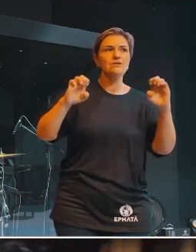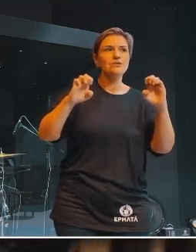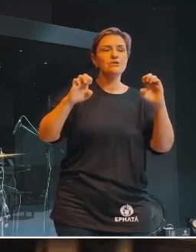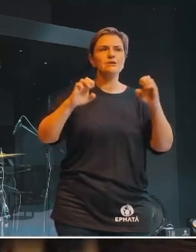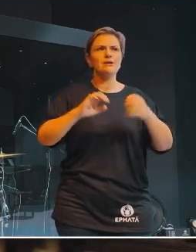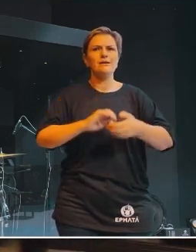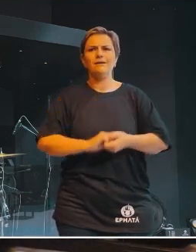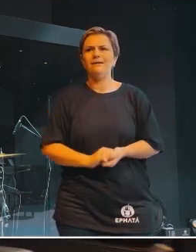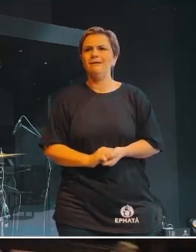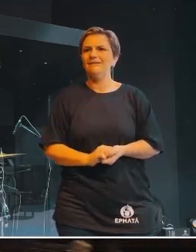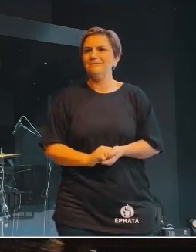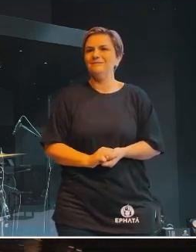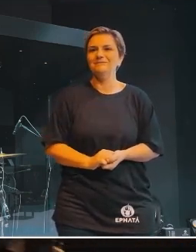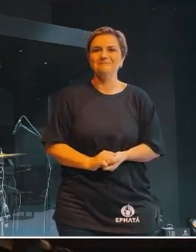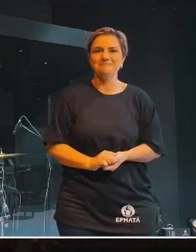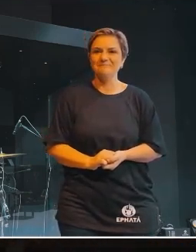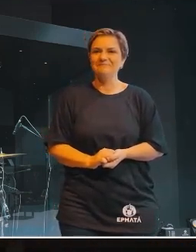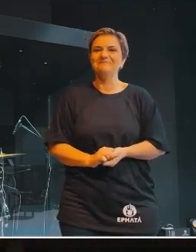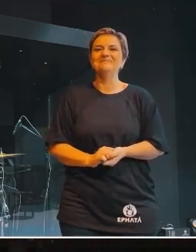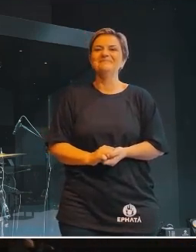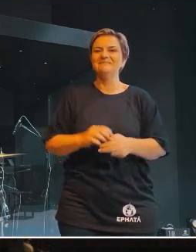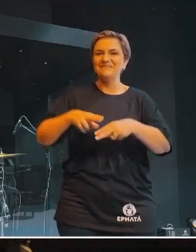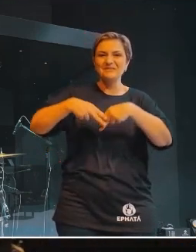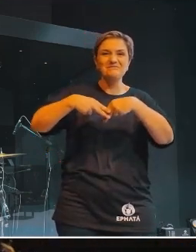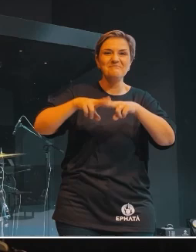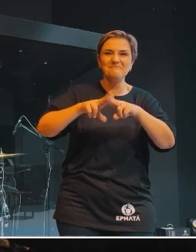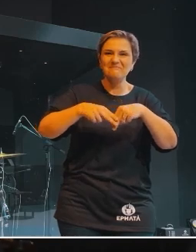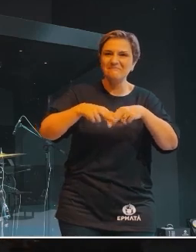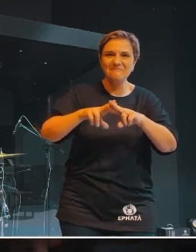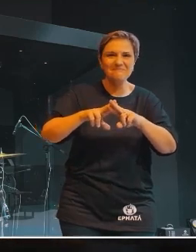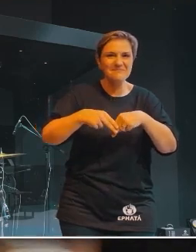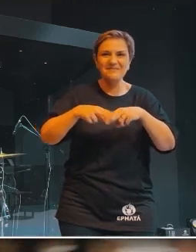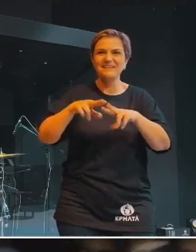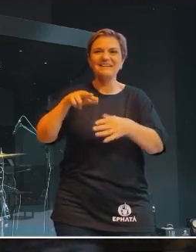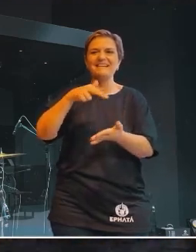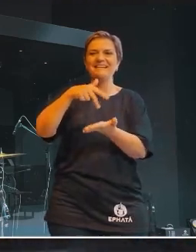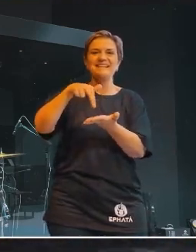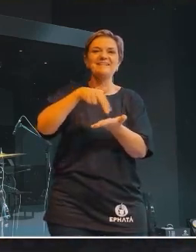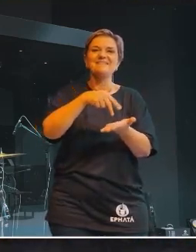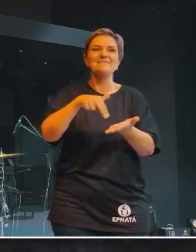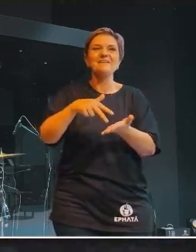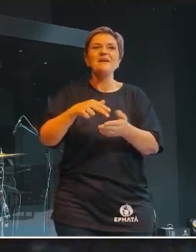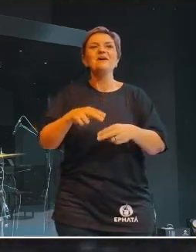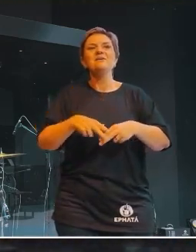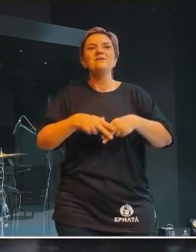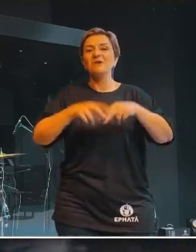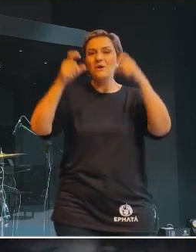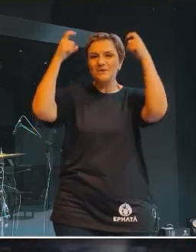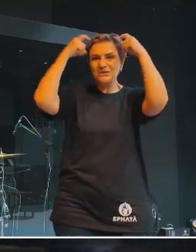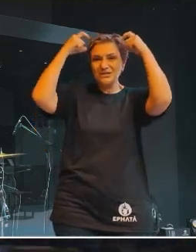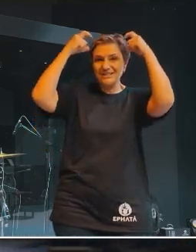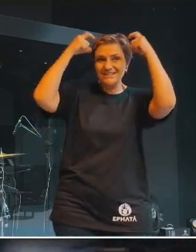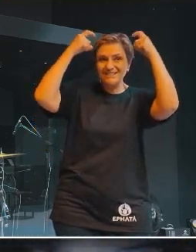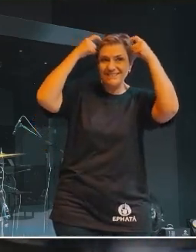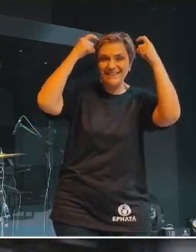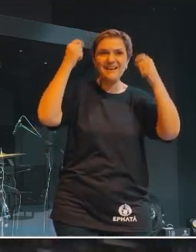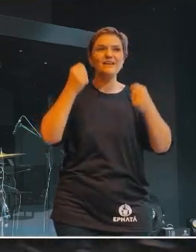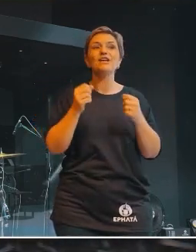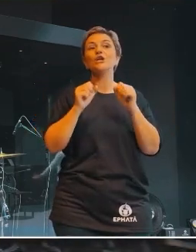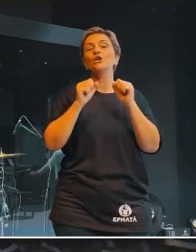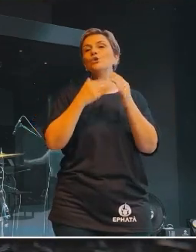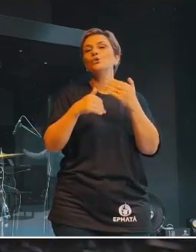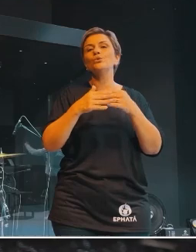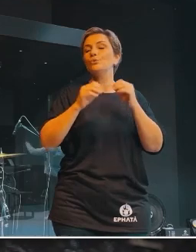o evangelho passeio no parque, o evangelho Disney, o evangelho tudo eu posso, que é vendido por aí, eu